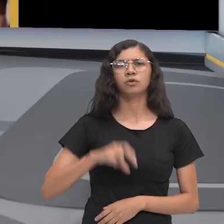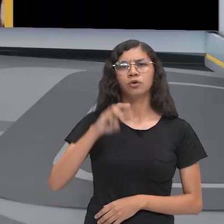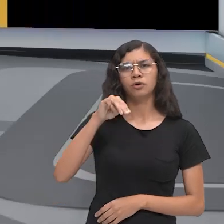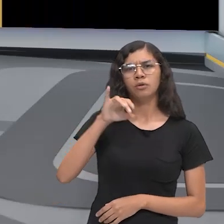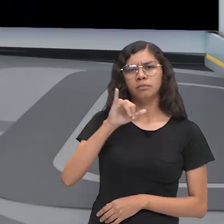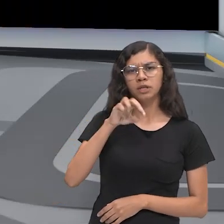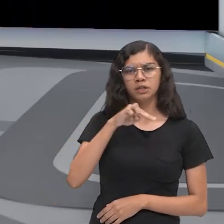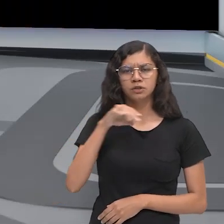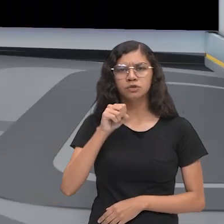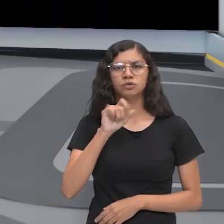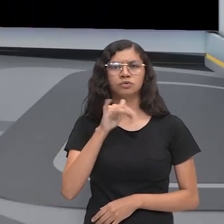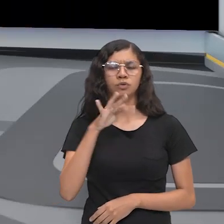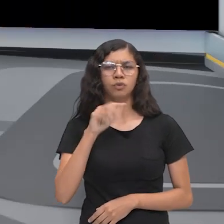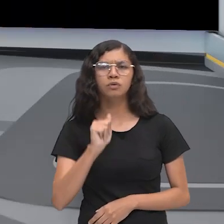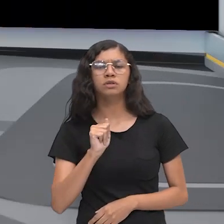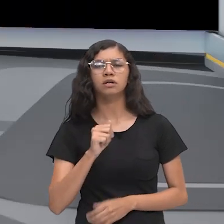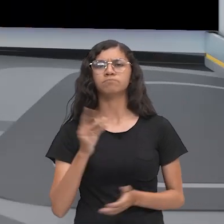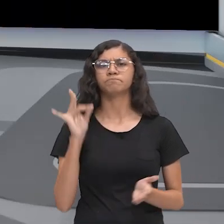do governo. Então,